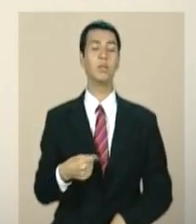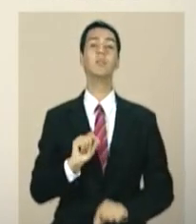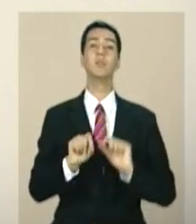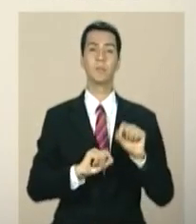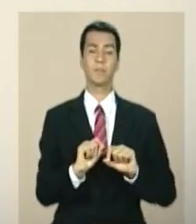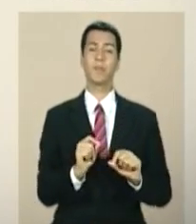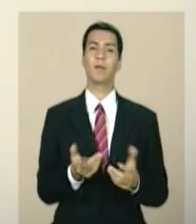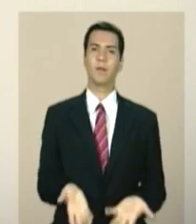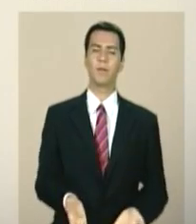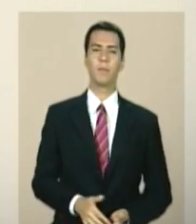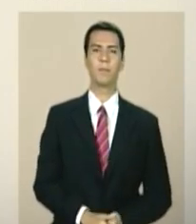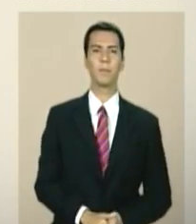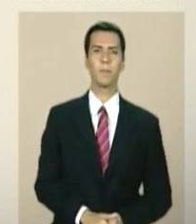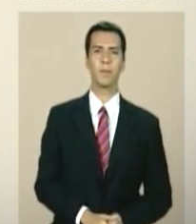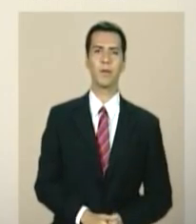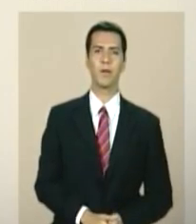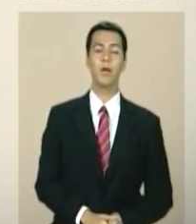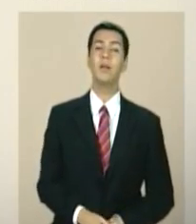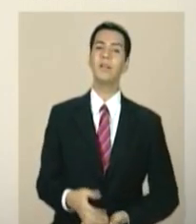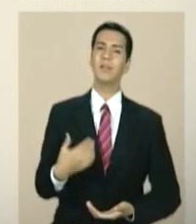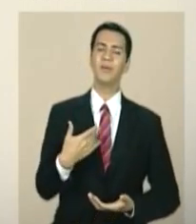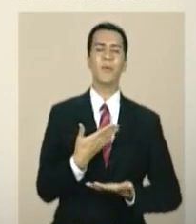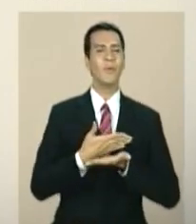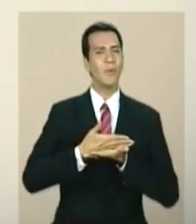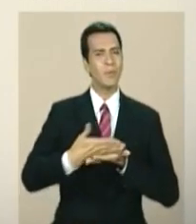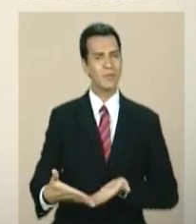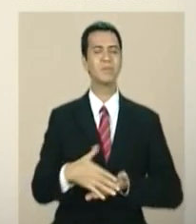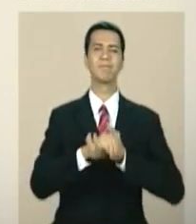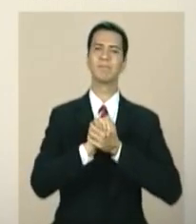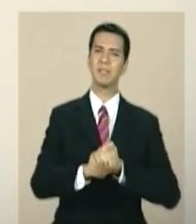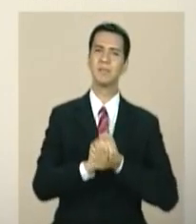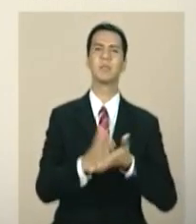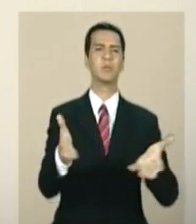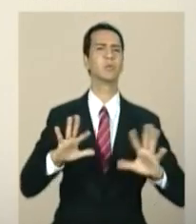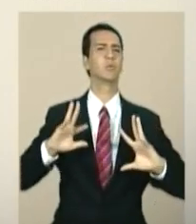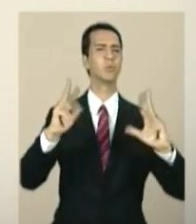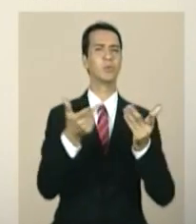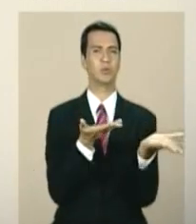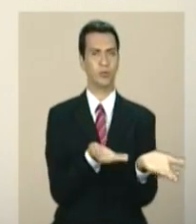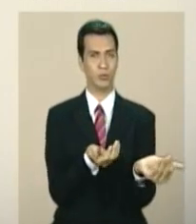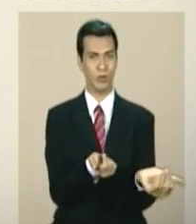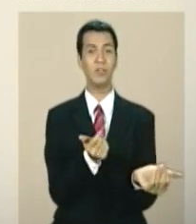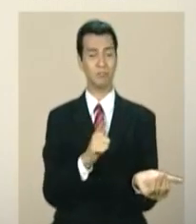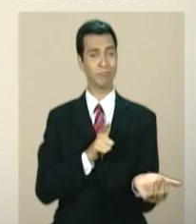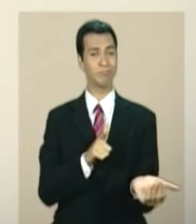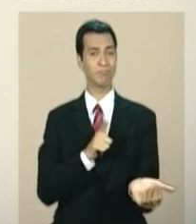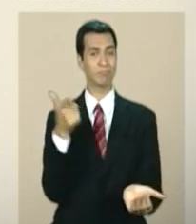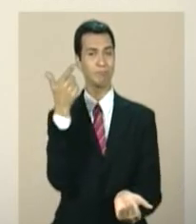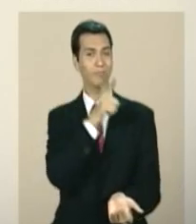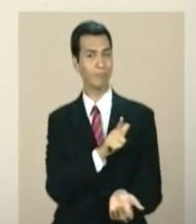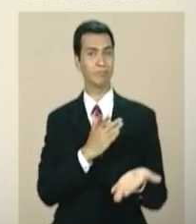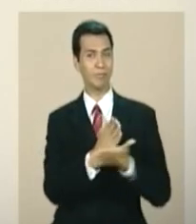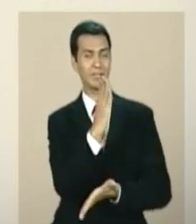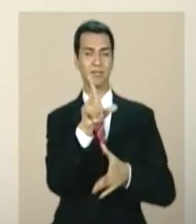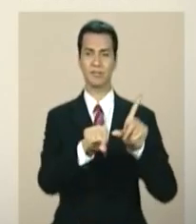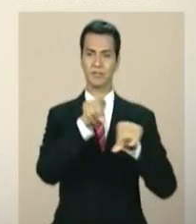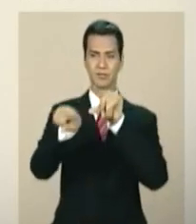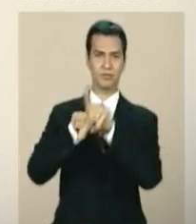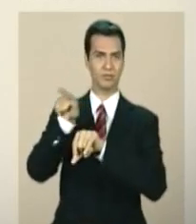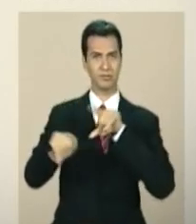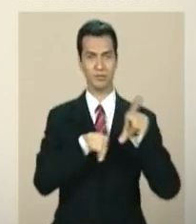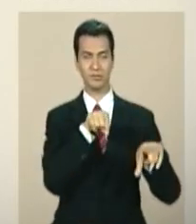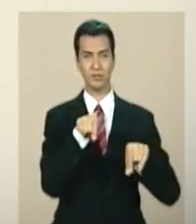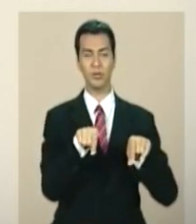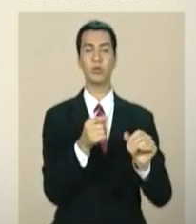começar dando os meus parabéns aos jovens que foram selecionados na semana passada pelo sistema de